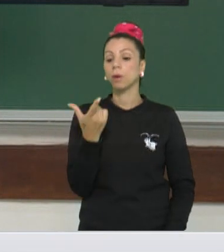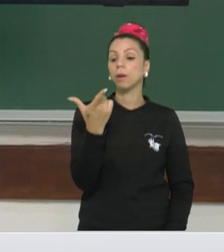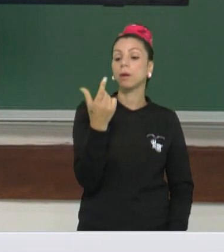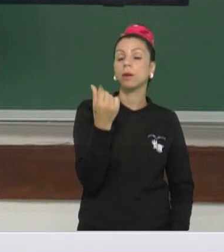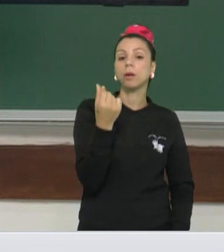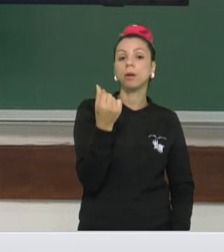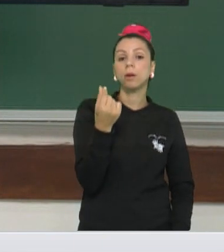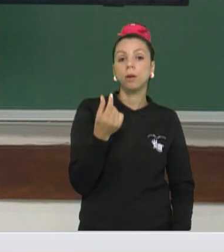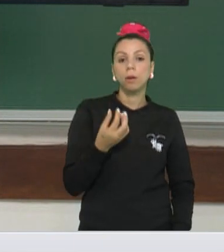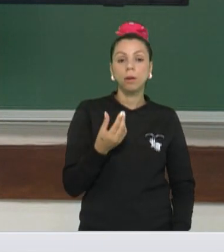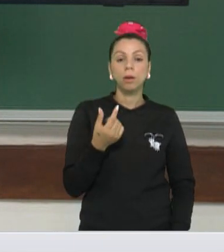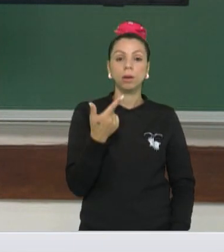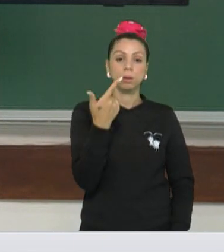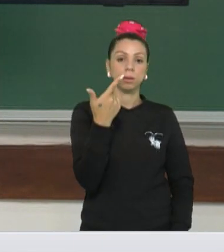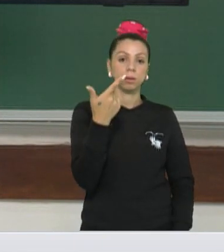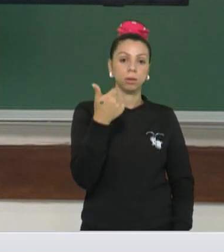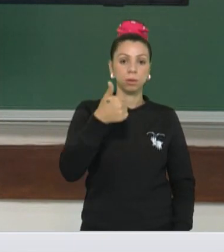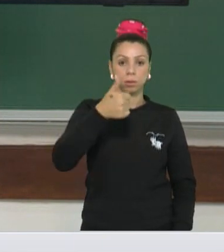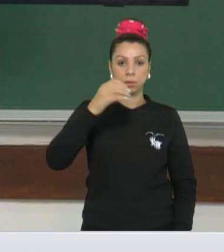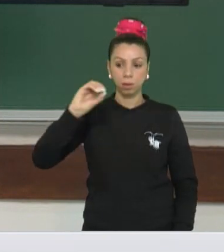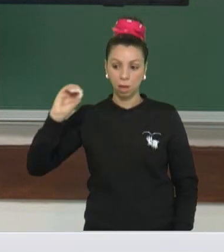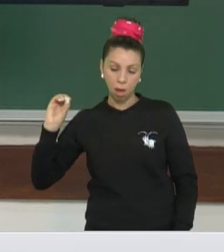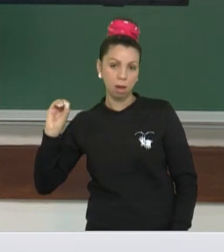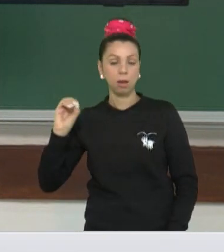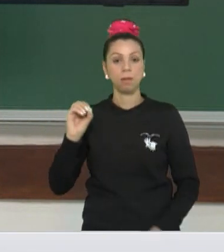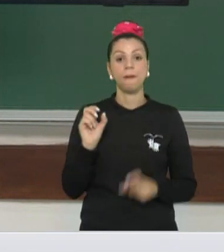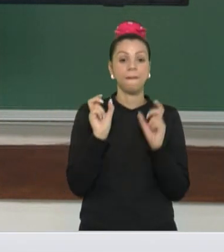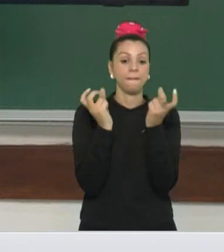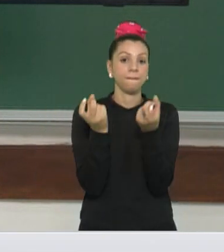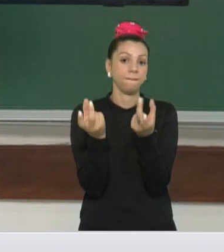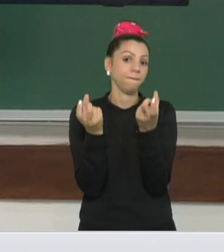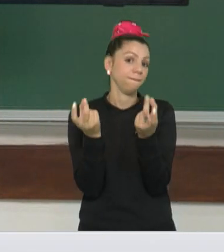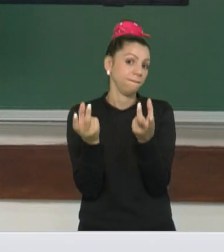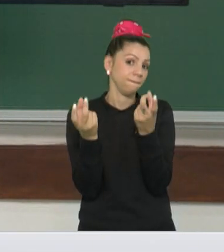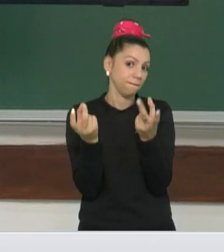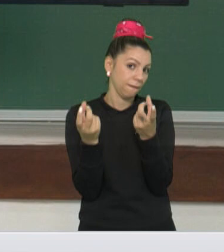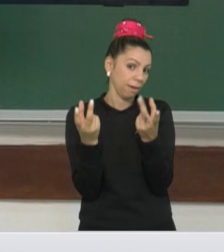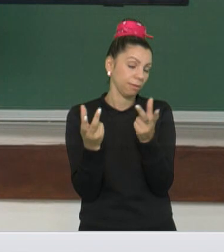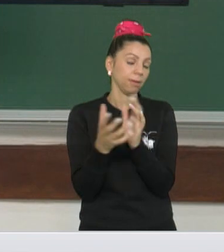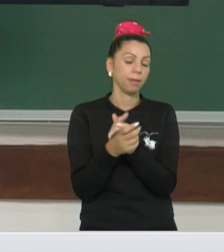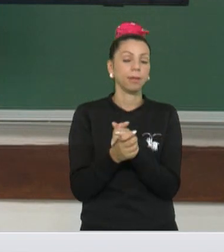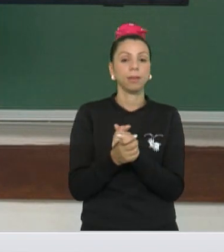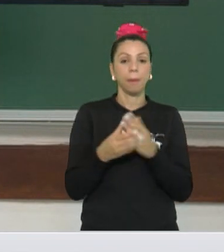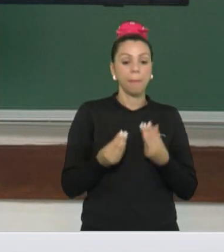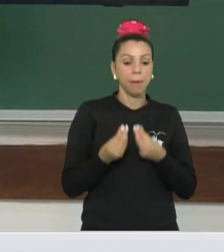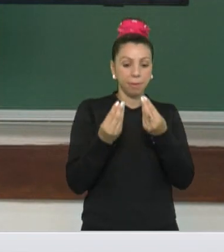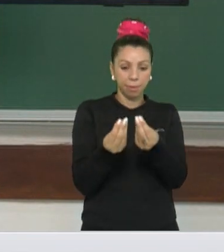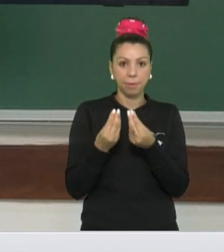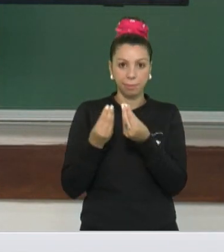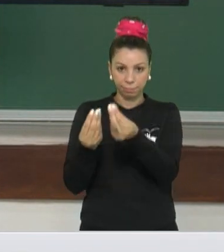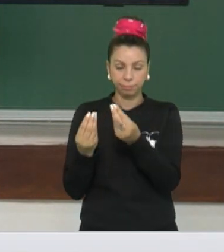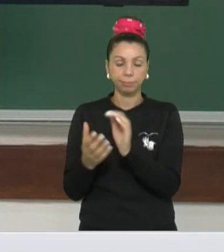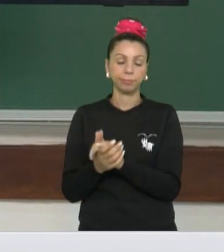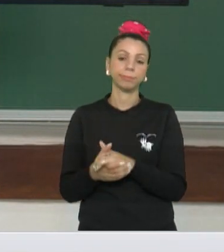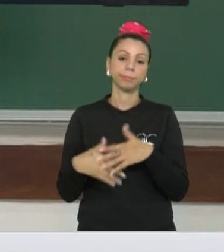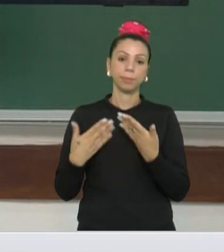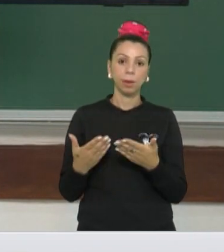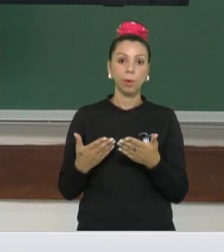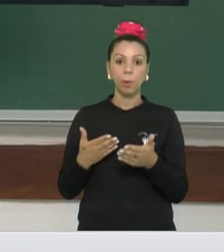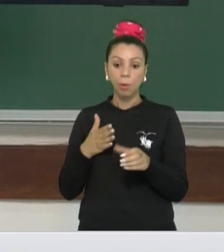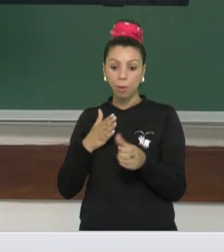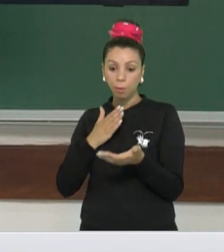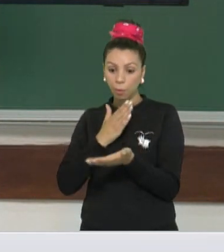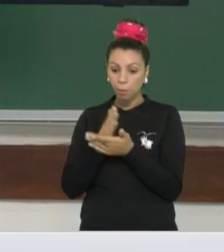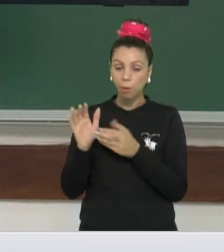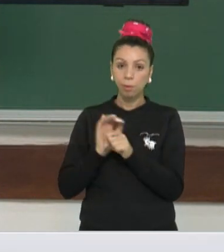venda pelo delivery, tá? Entrou a pandemia, em Curitiba, eles passaram a